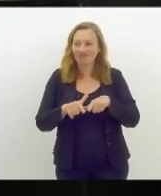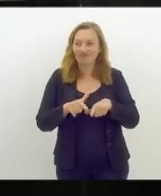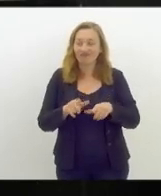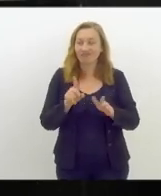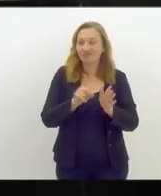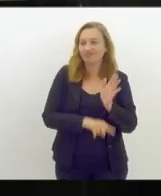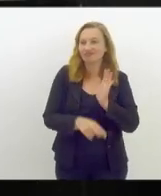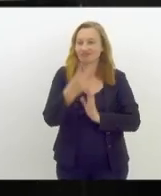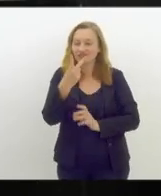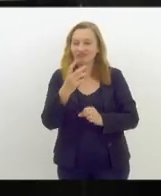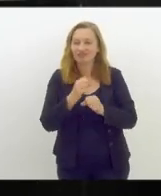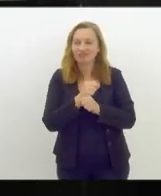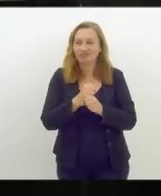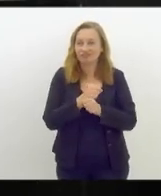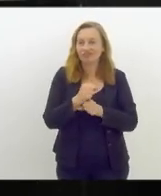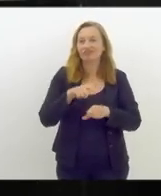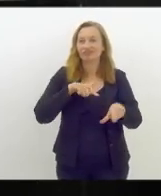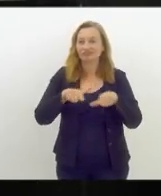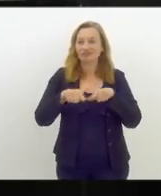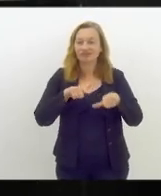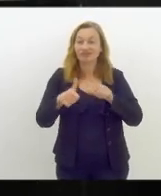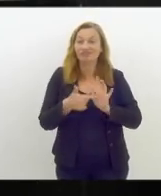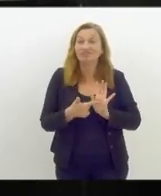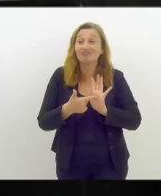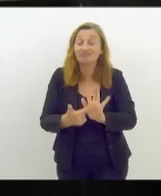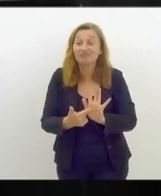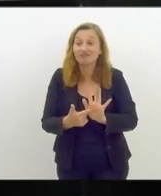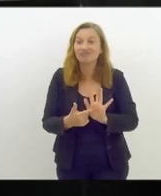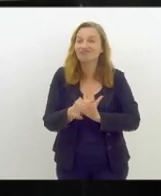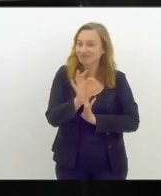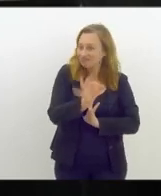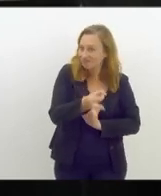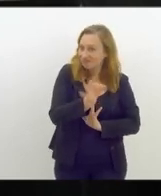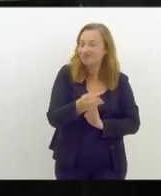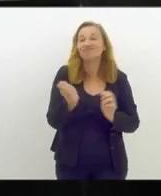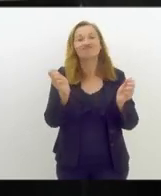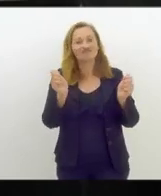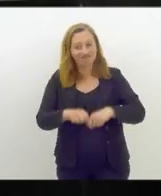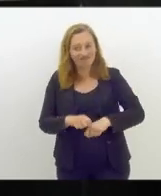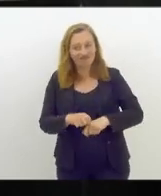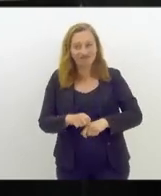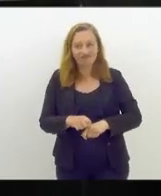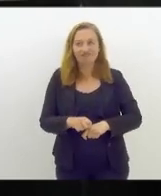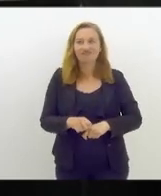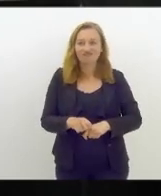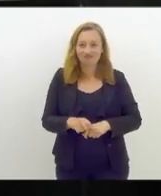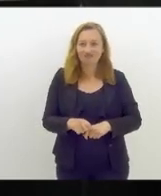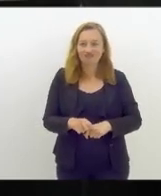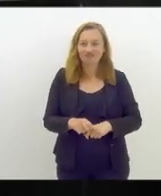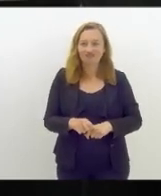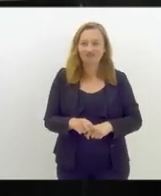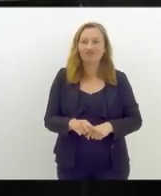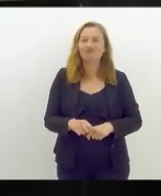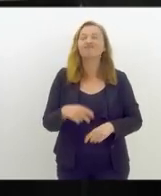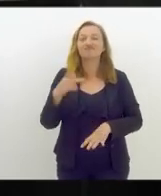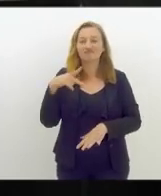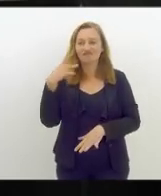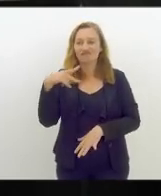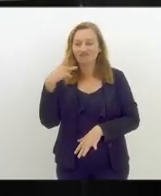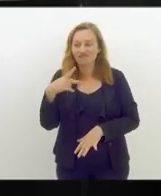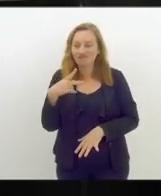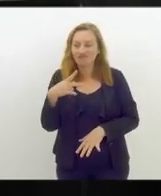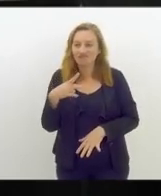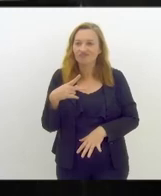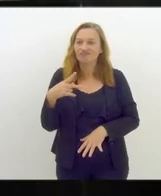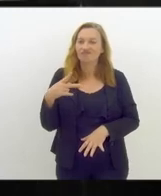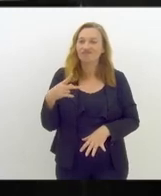de 2 anos de mandato, mostrando que, de fato, é possível, ainda através da política que está